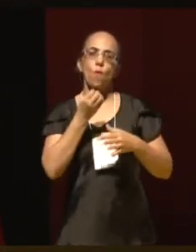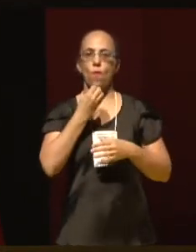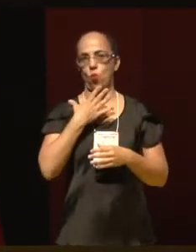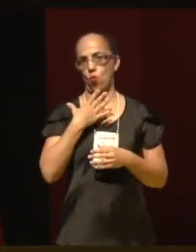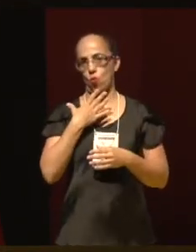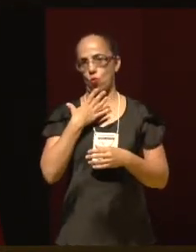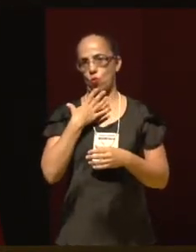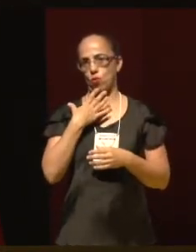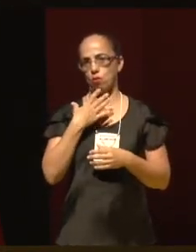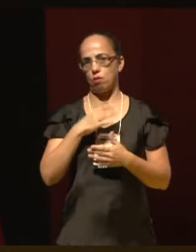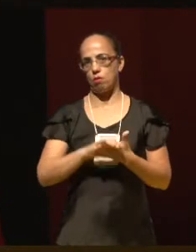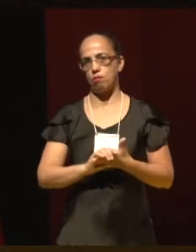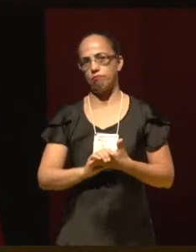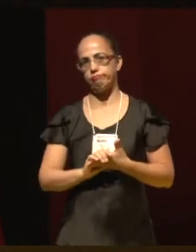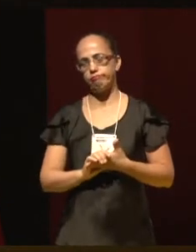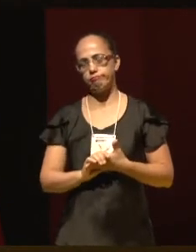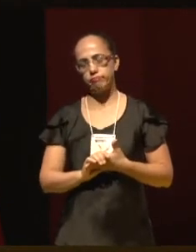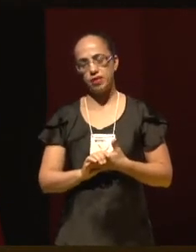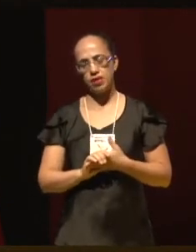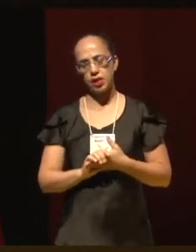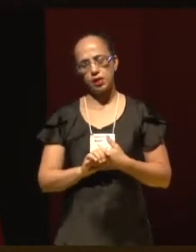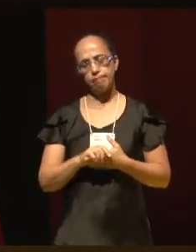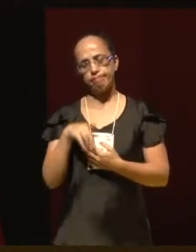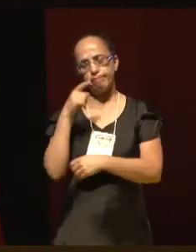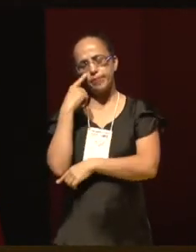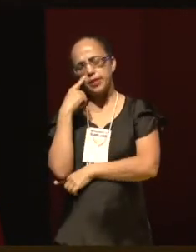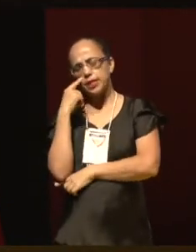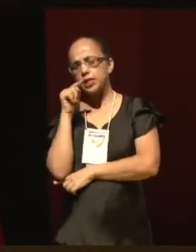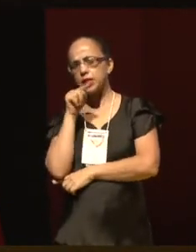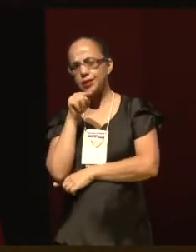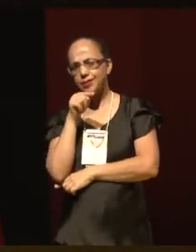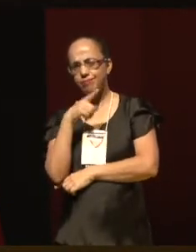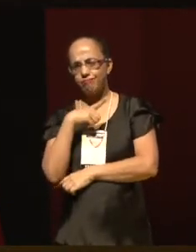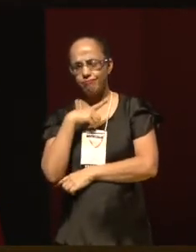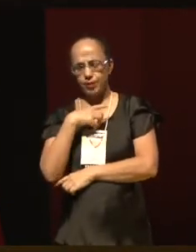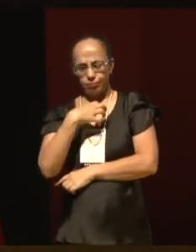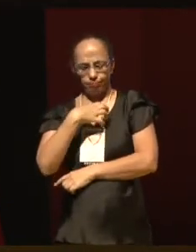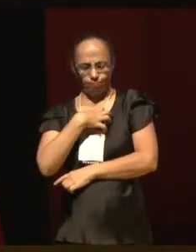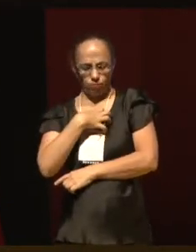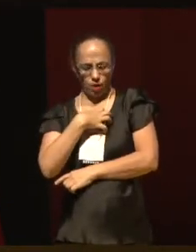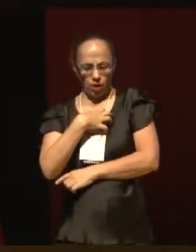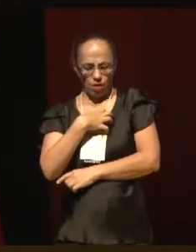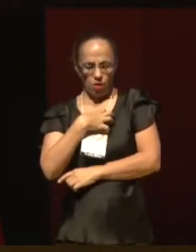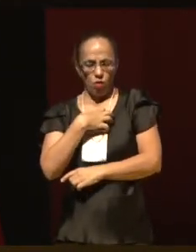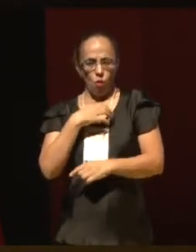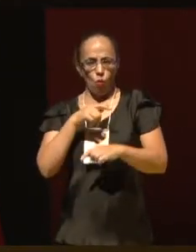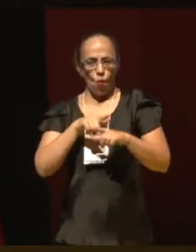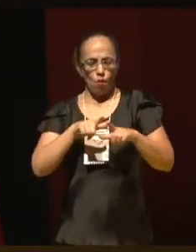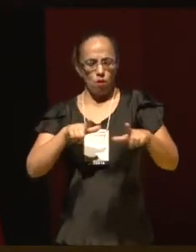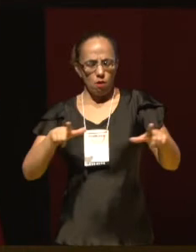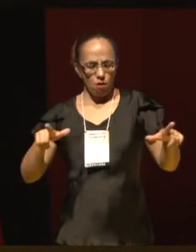Aquele vazio existencial começa justamente com a lei do trabalho.